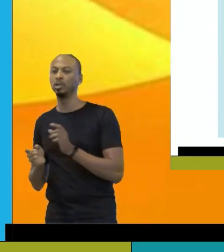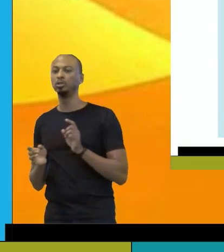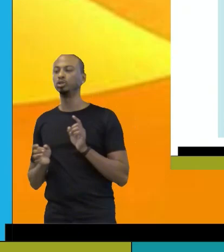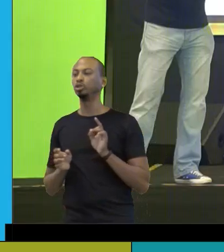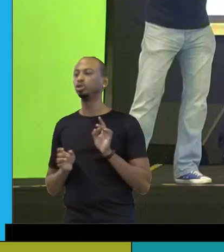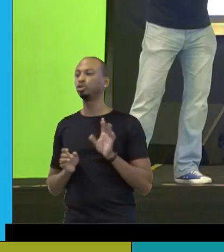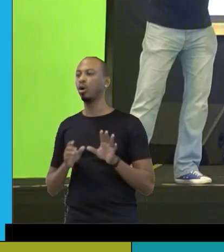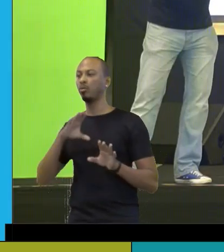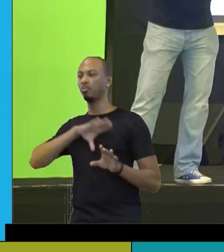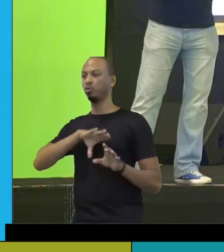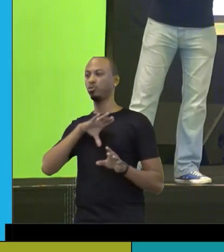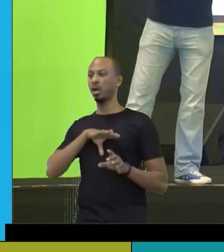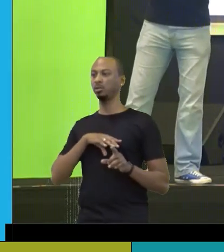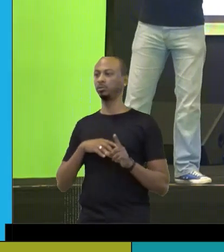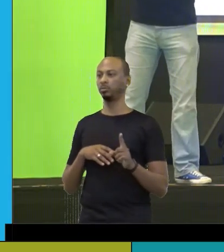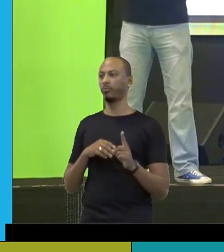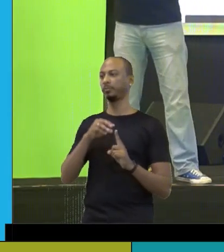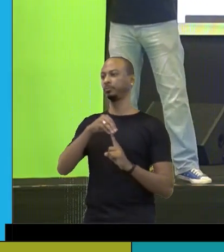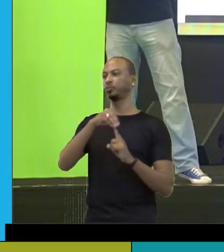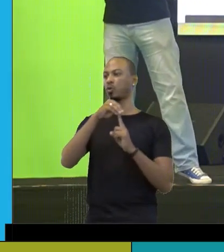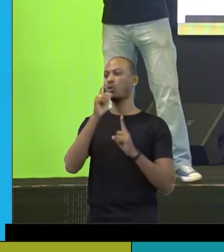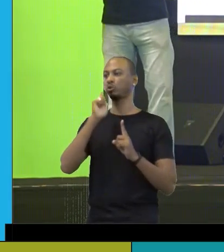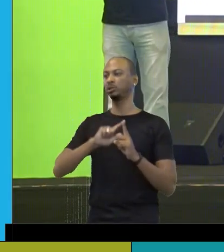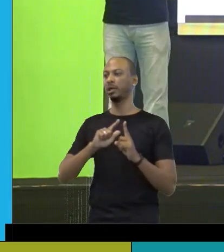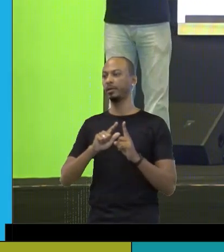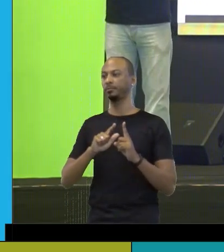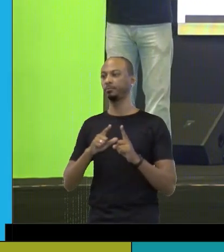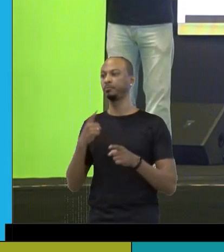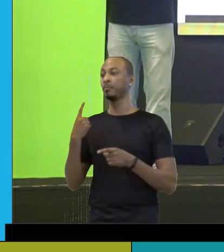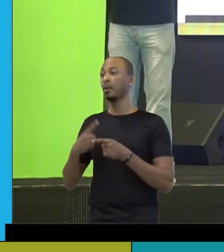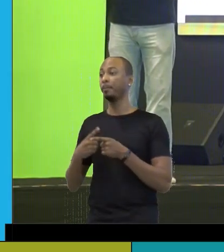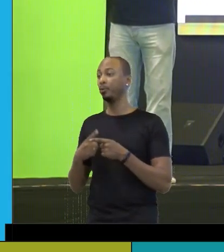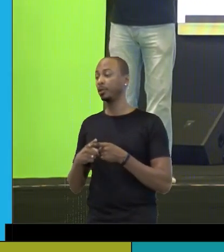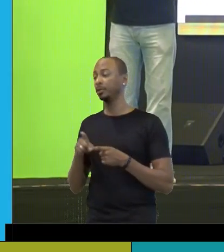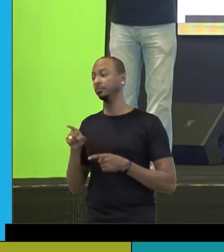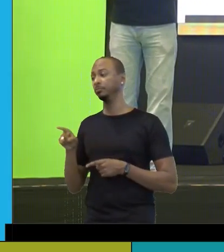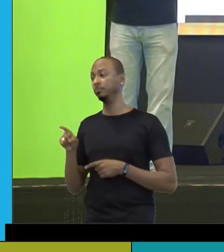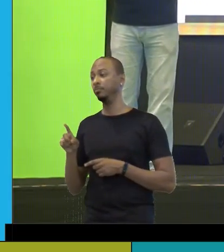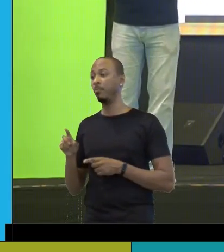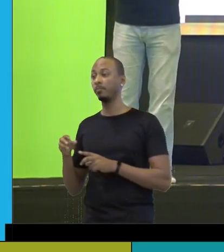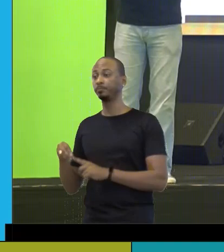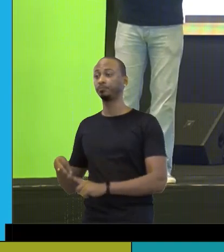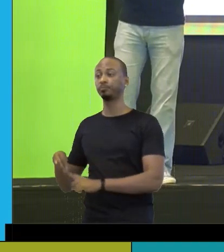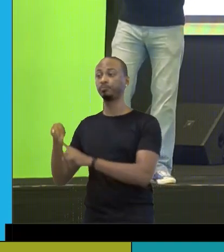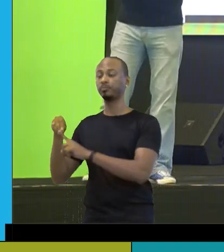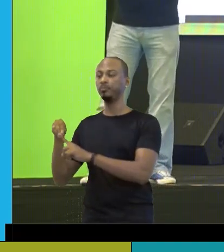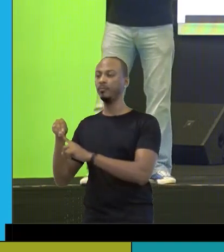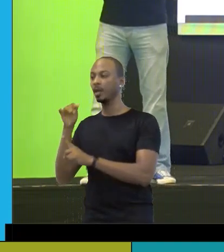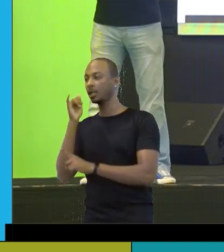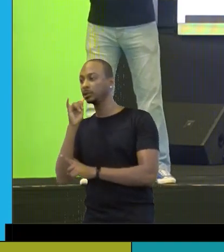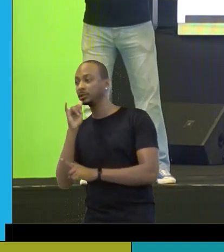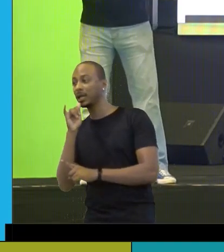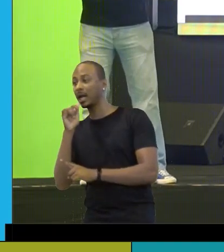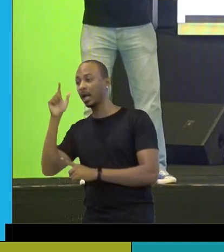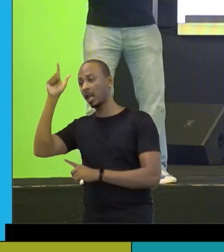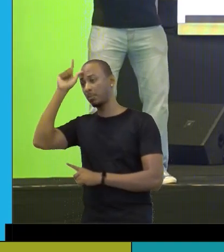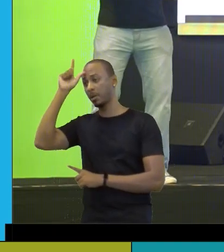como tardias, porque essas unificações não haviam conseguido